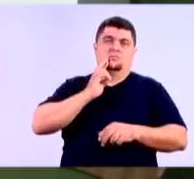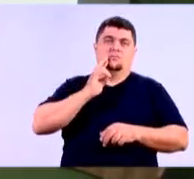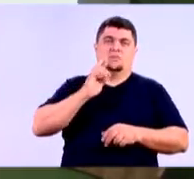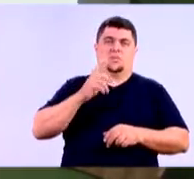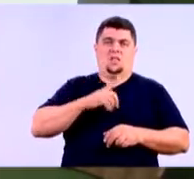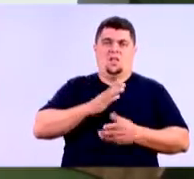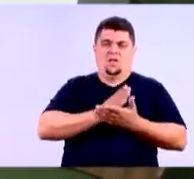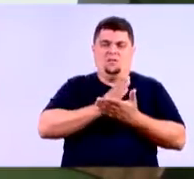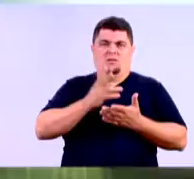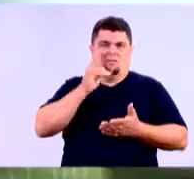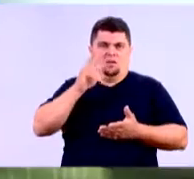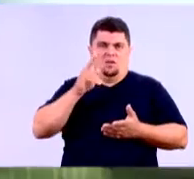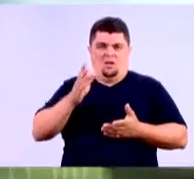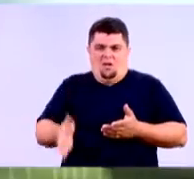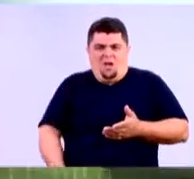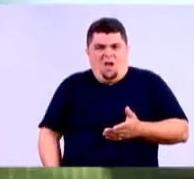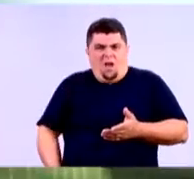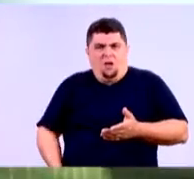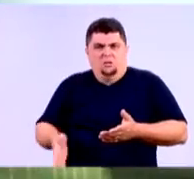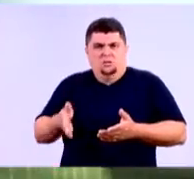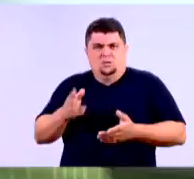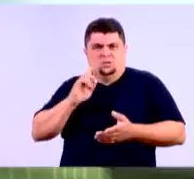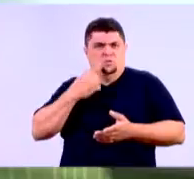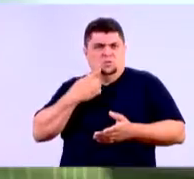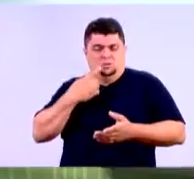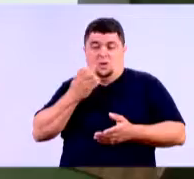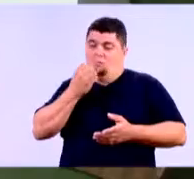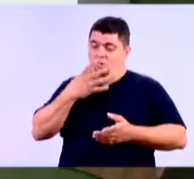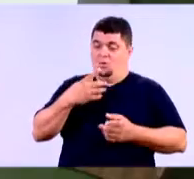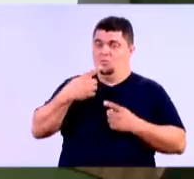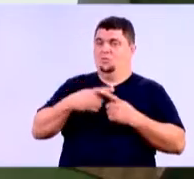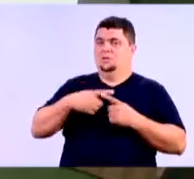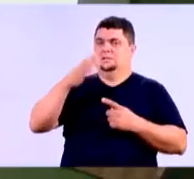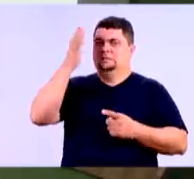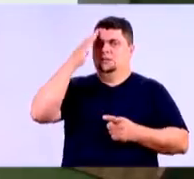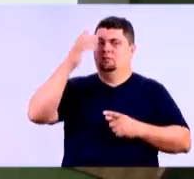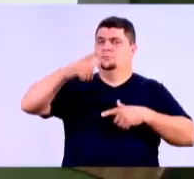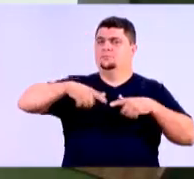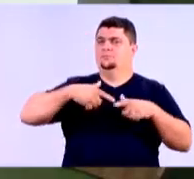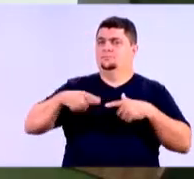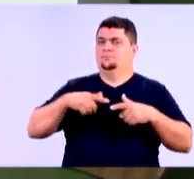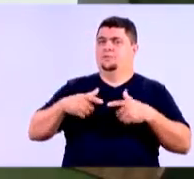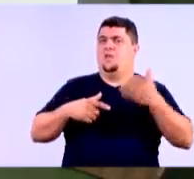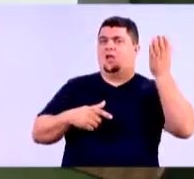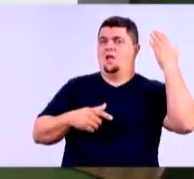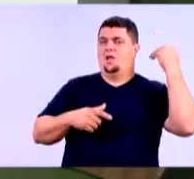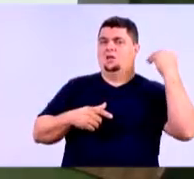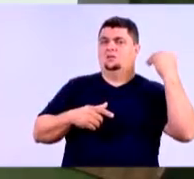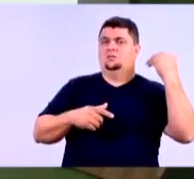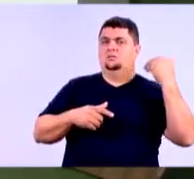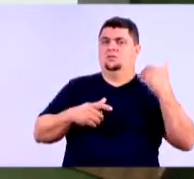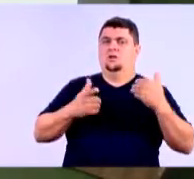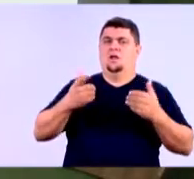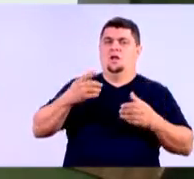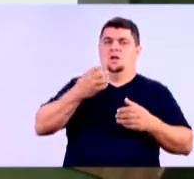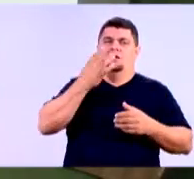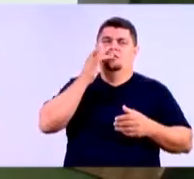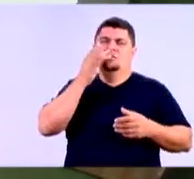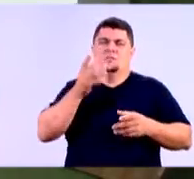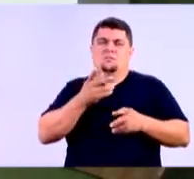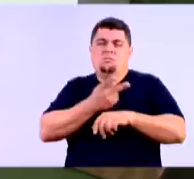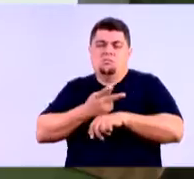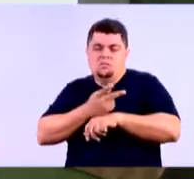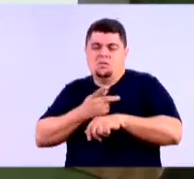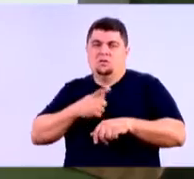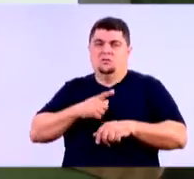assim, de terra, às vezes aquilo é um bom sinal, na verdade. Acontecia muito aqui em Porto Velho na época do garimpo, né? Do garimpo. Pessoa